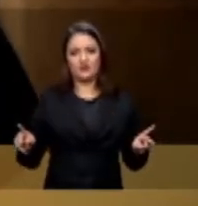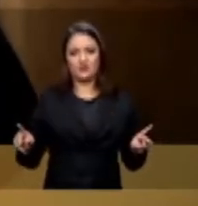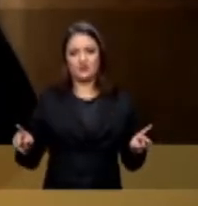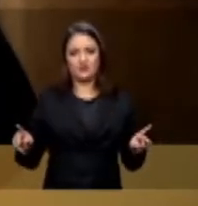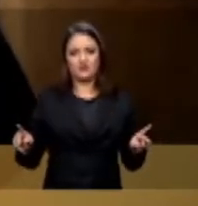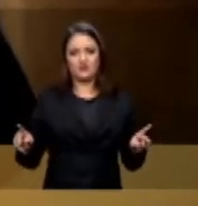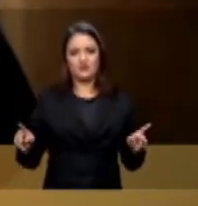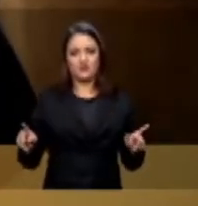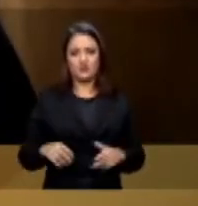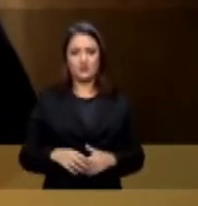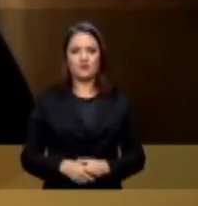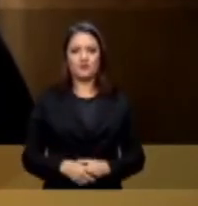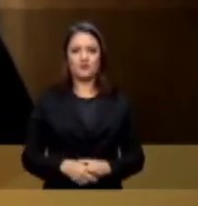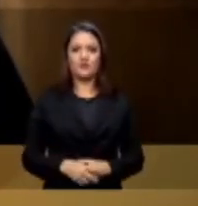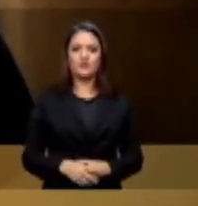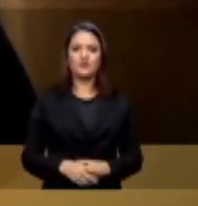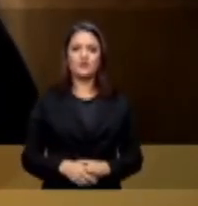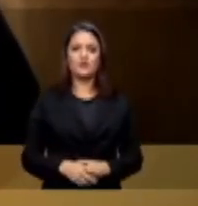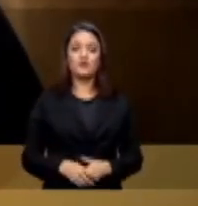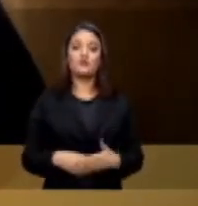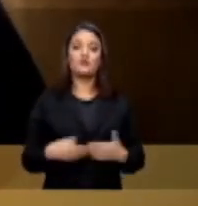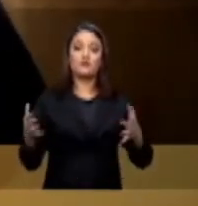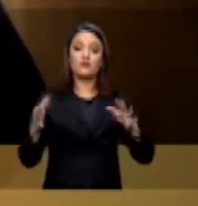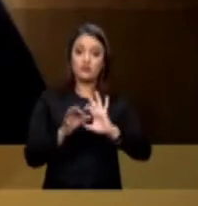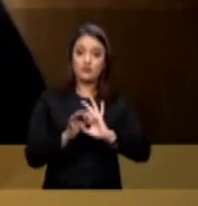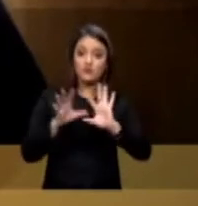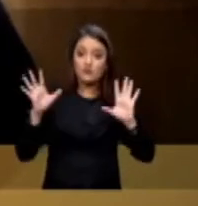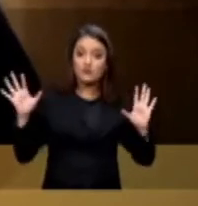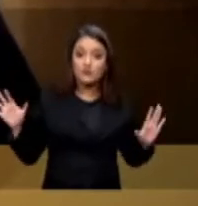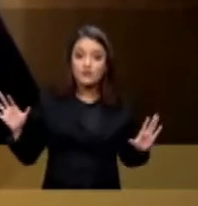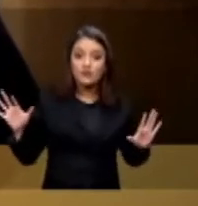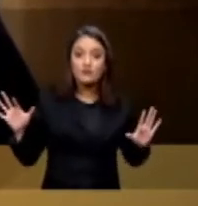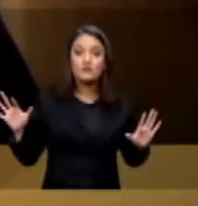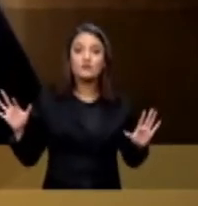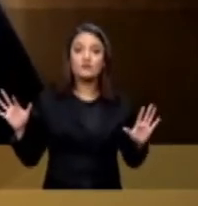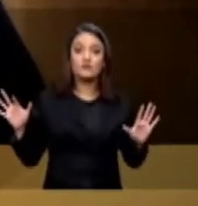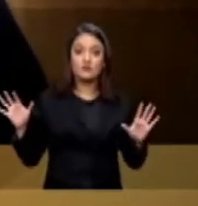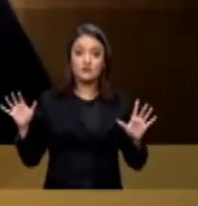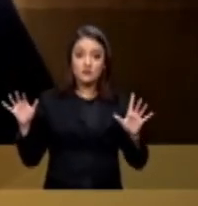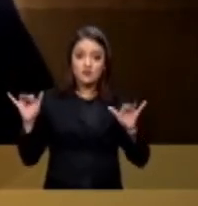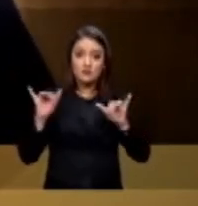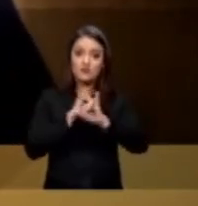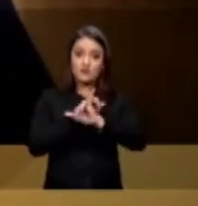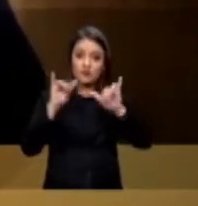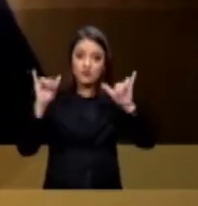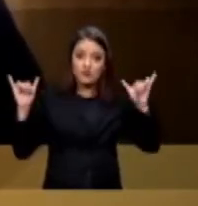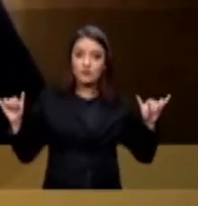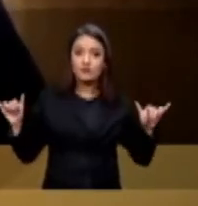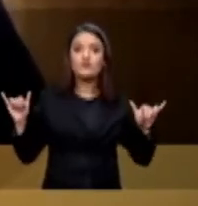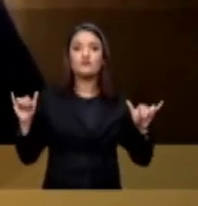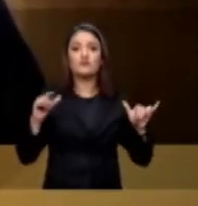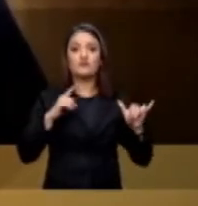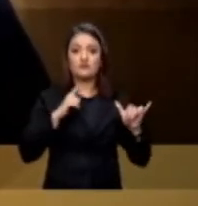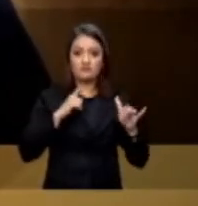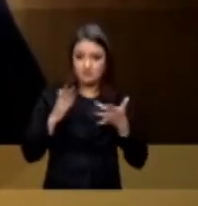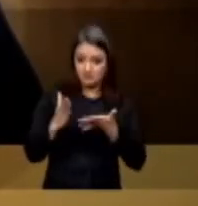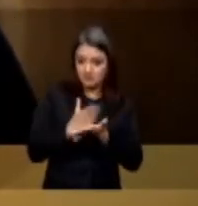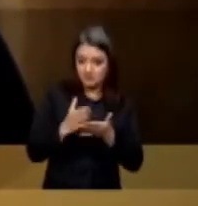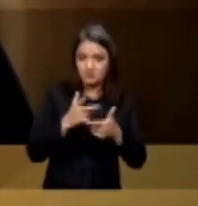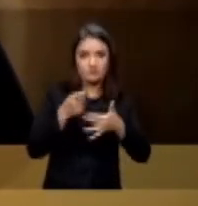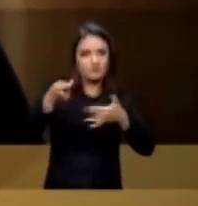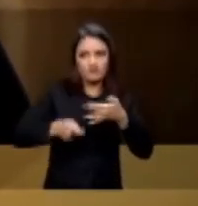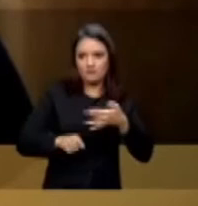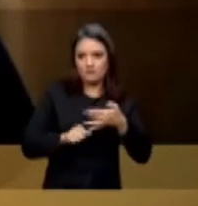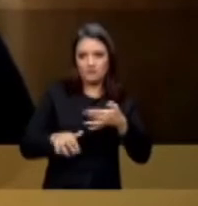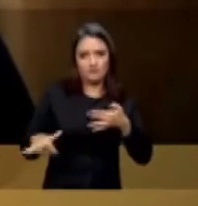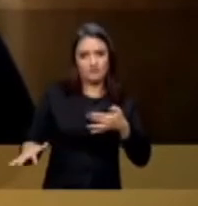ter sobre um ou outro agente. A liberdade de imprensa alcança figurinhas de álbuns na jurisprudência desse